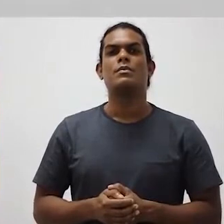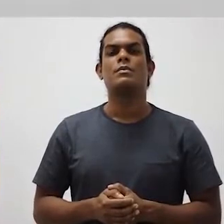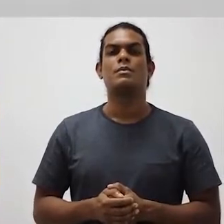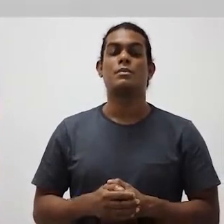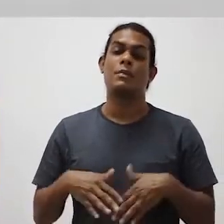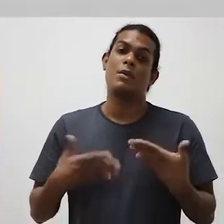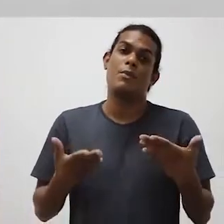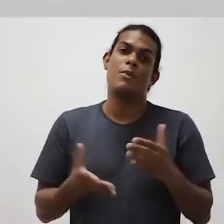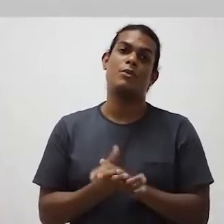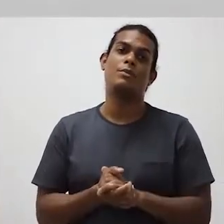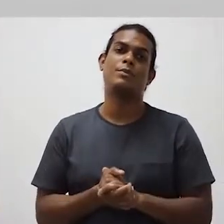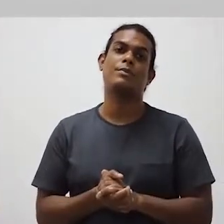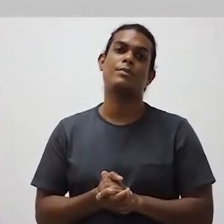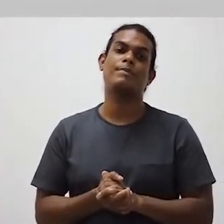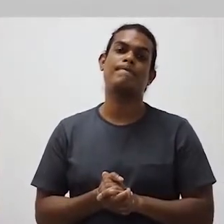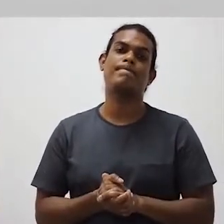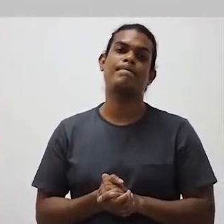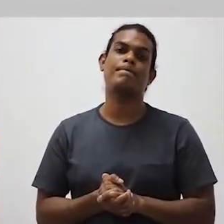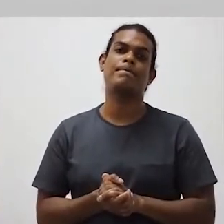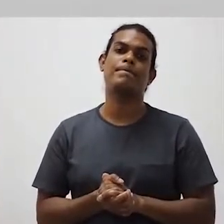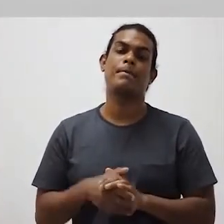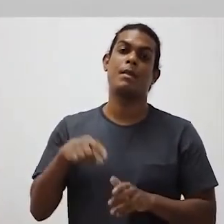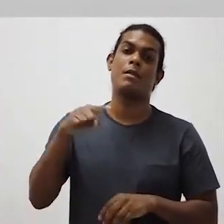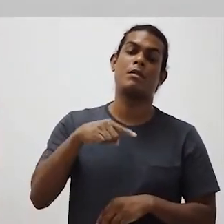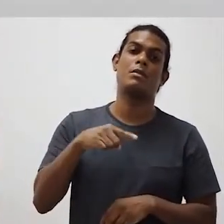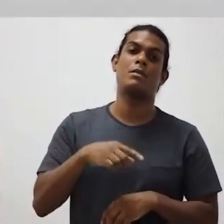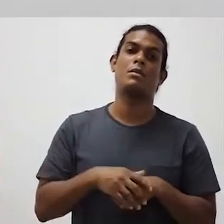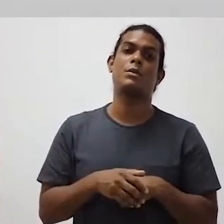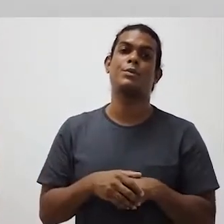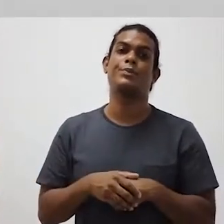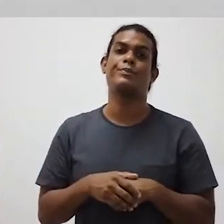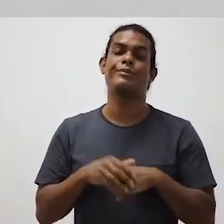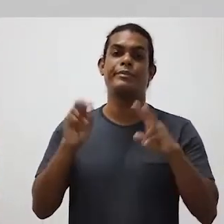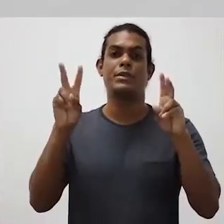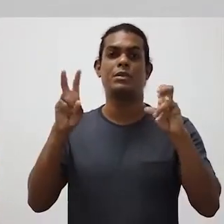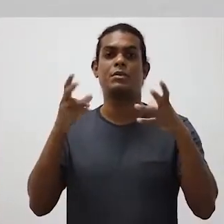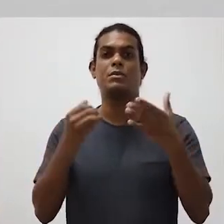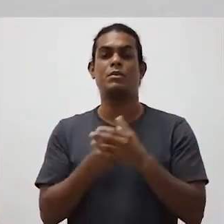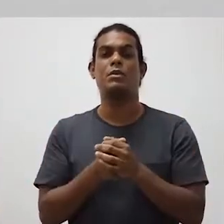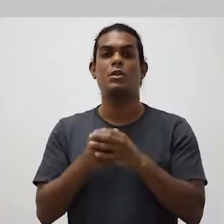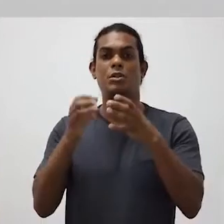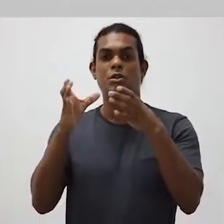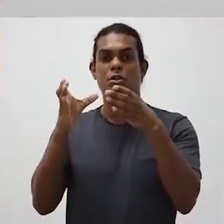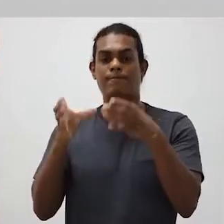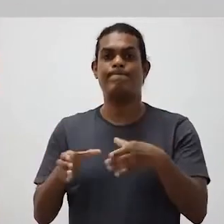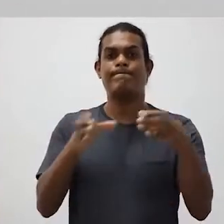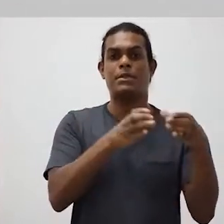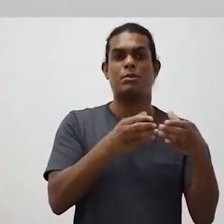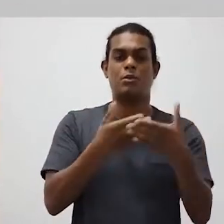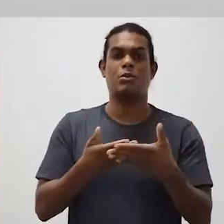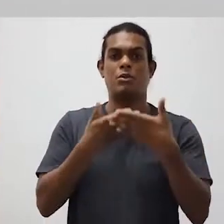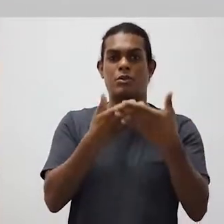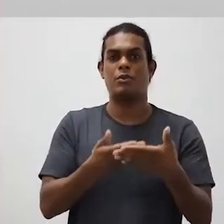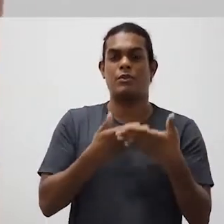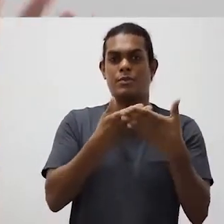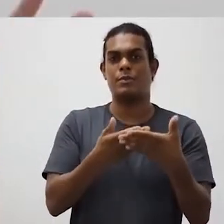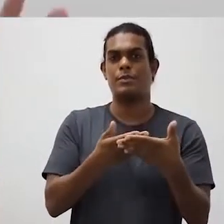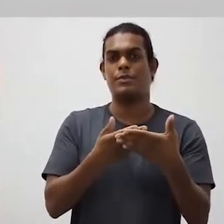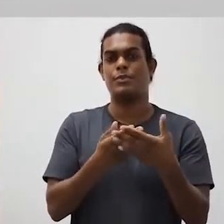Bem, pessoal, nessa primeira parte de transporte aquaviário, a gente vai